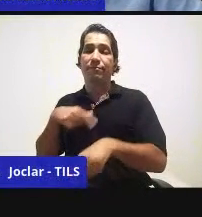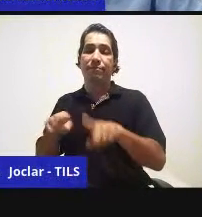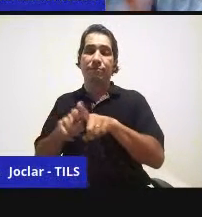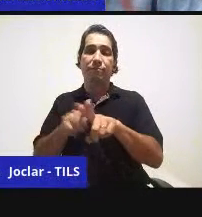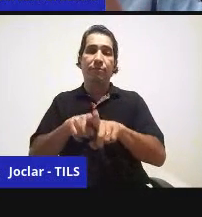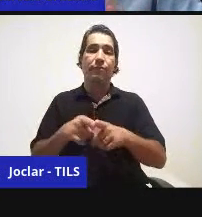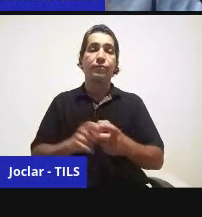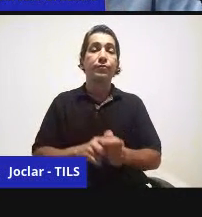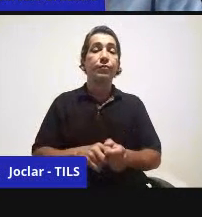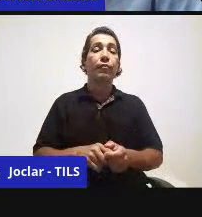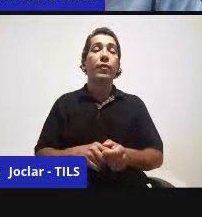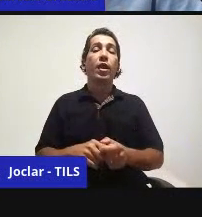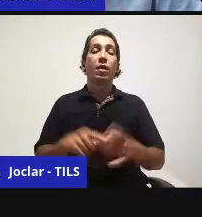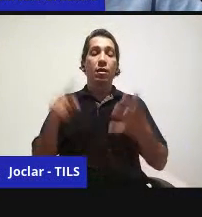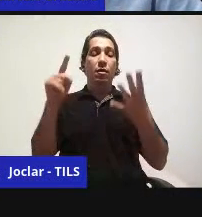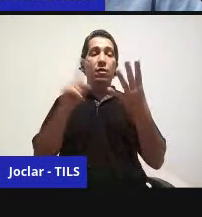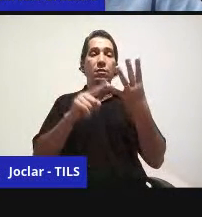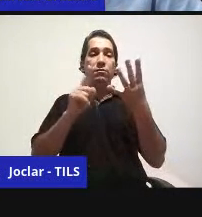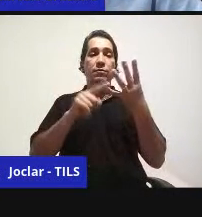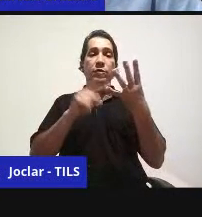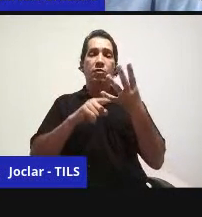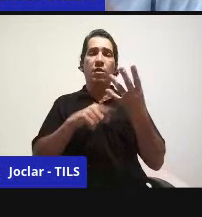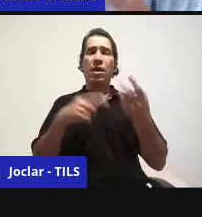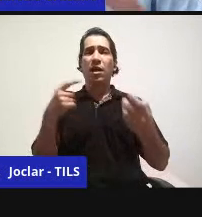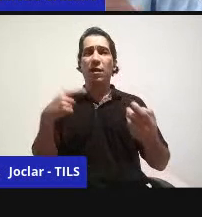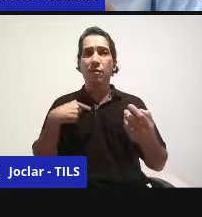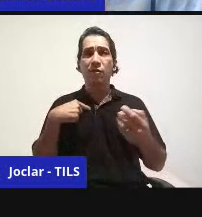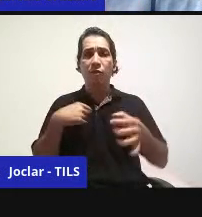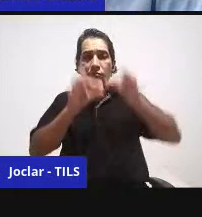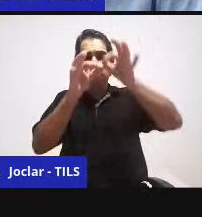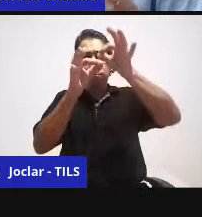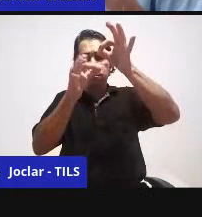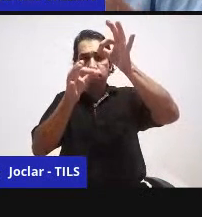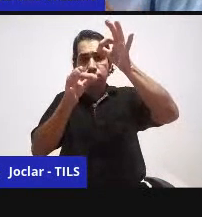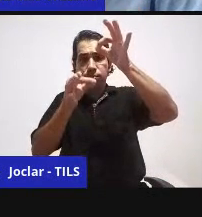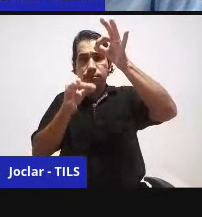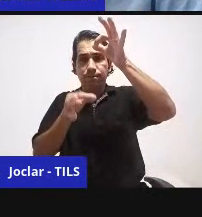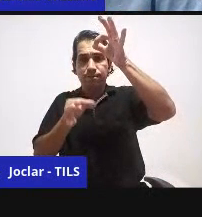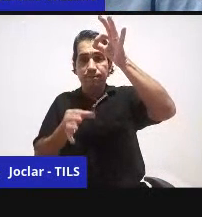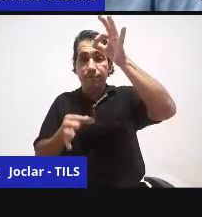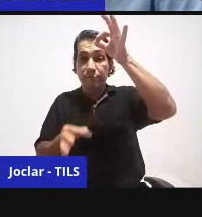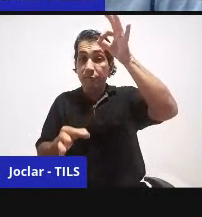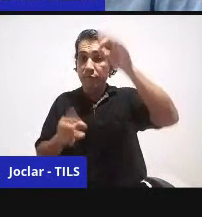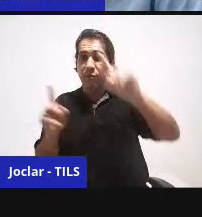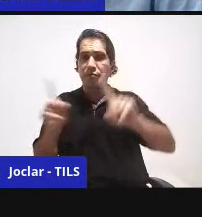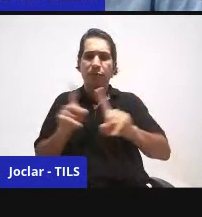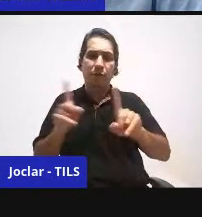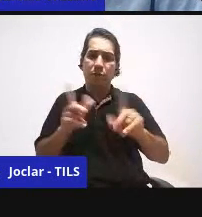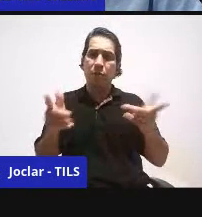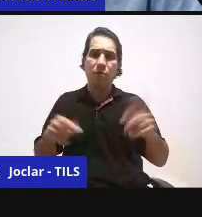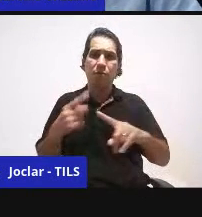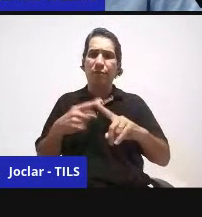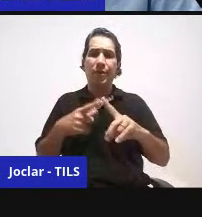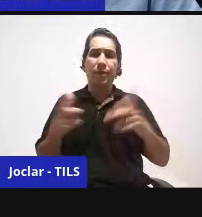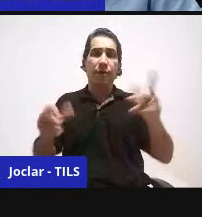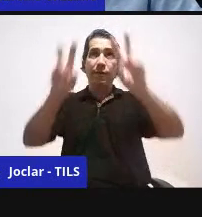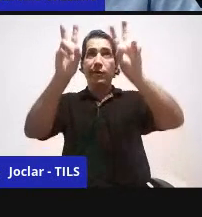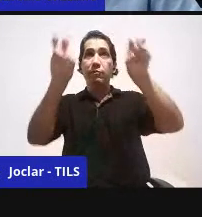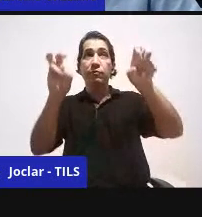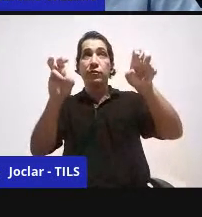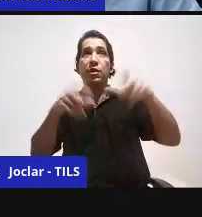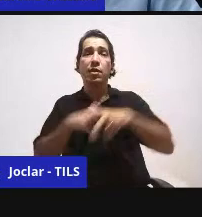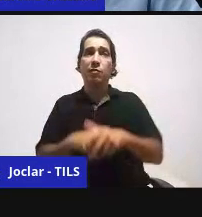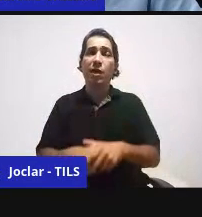aqui detalhando bastante isso daqui, porque eu acho que isso aqui é um assunto que ficaria um pouco mais denso,